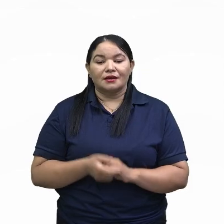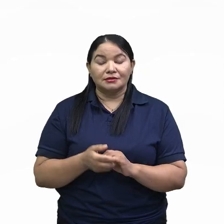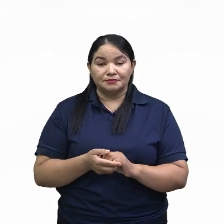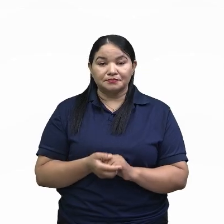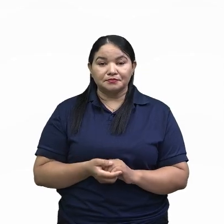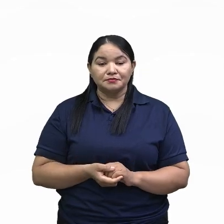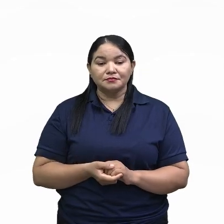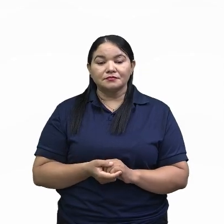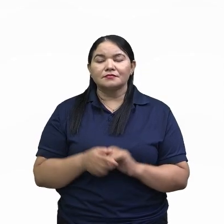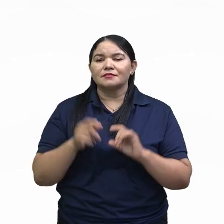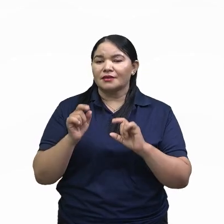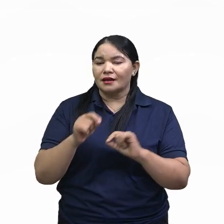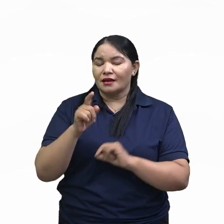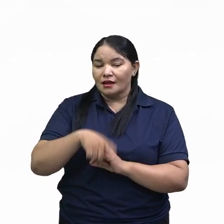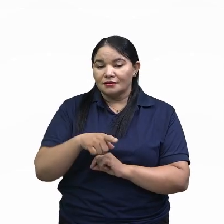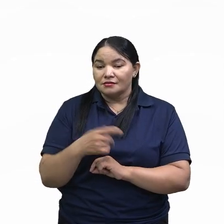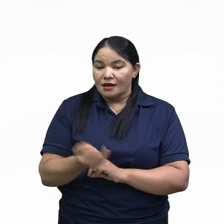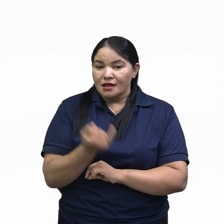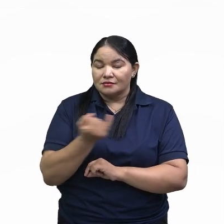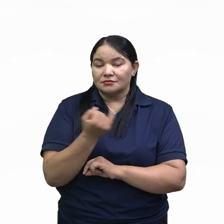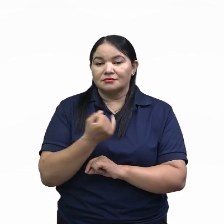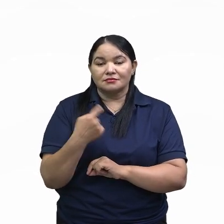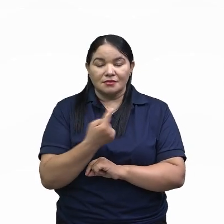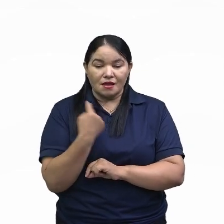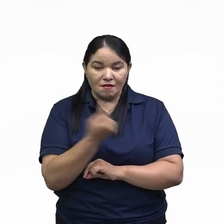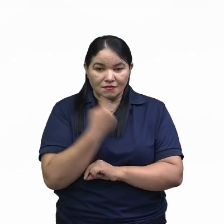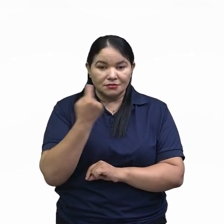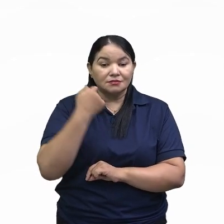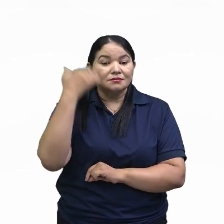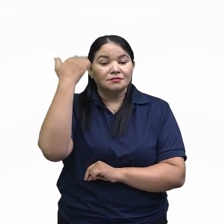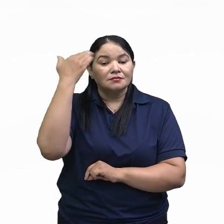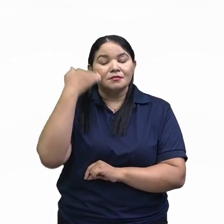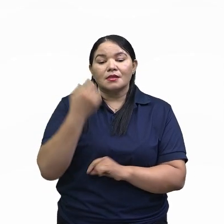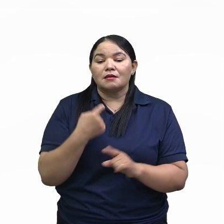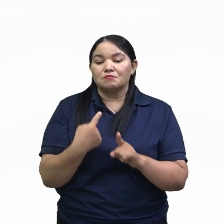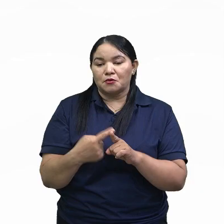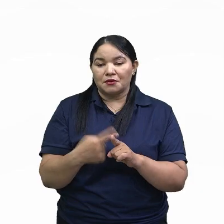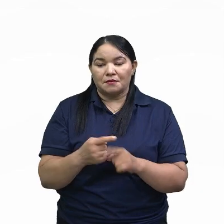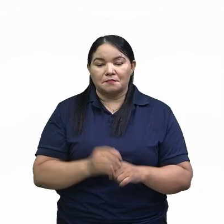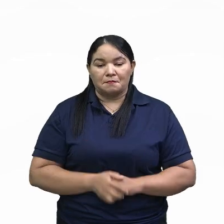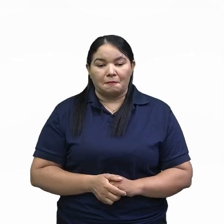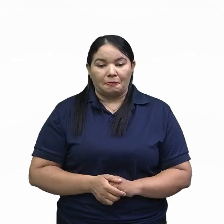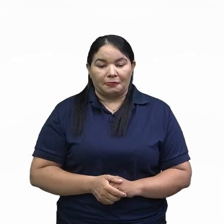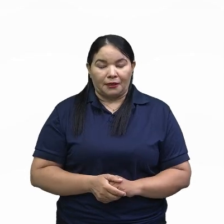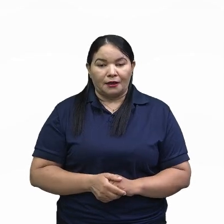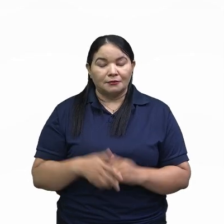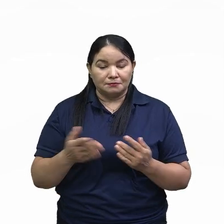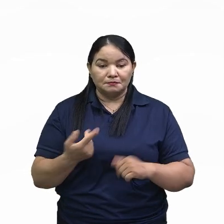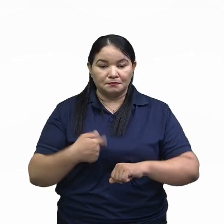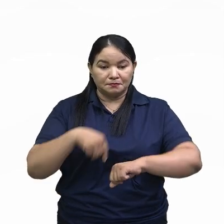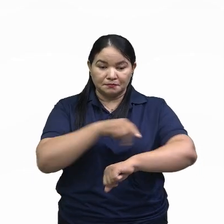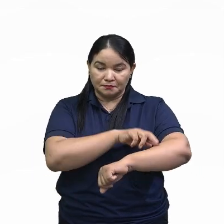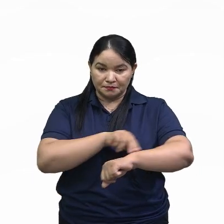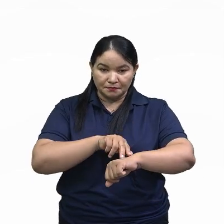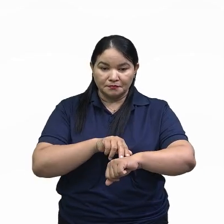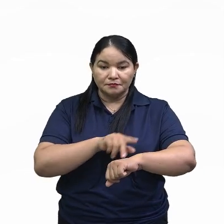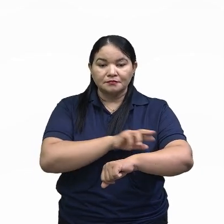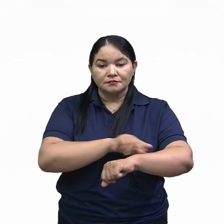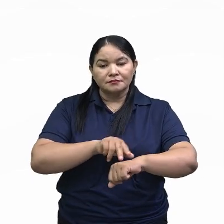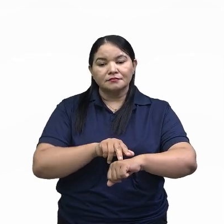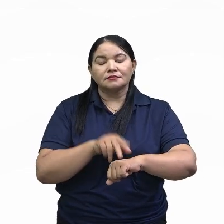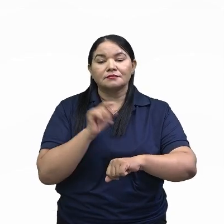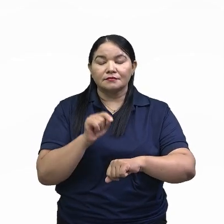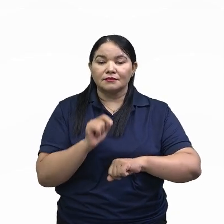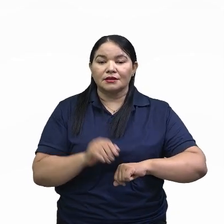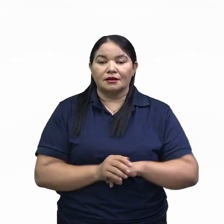Esse ponto, ele é muito importante para a gente entender, porque a questão da raça, esse termo, ele